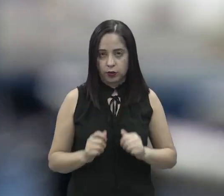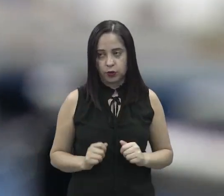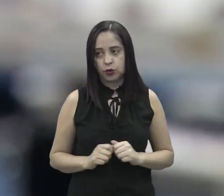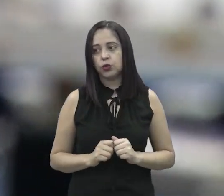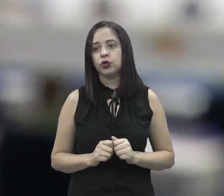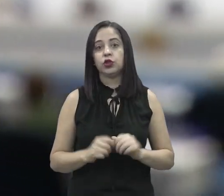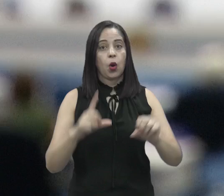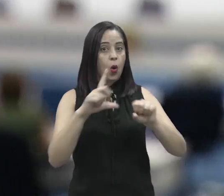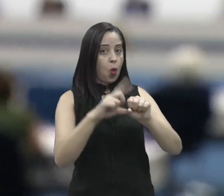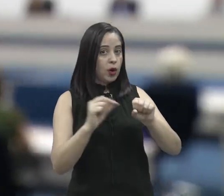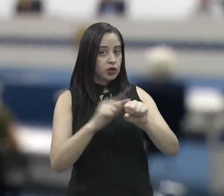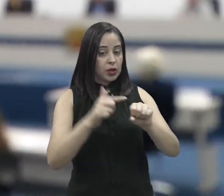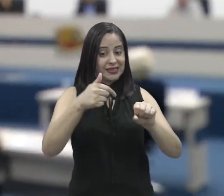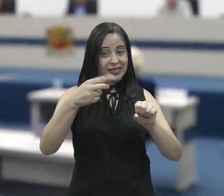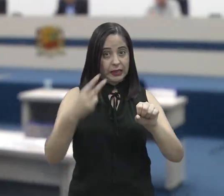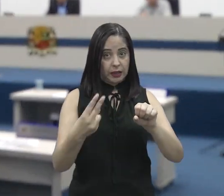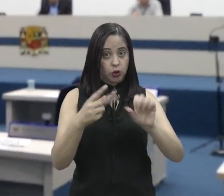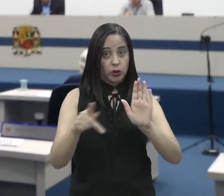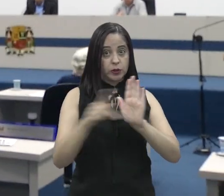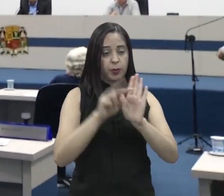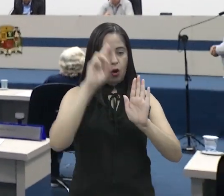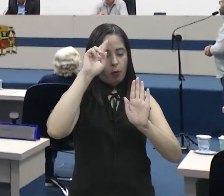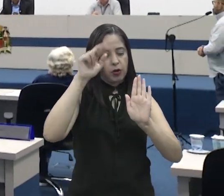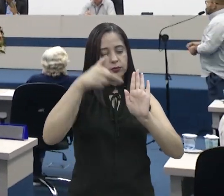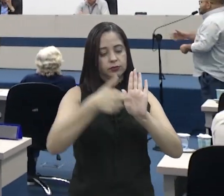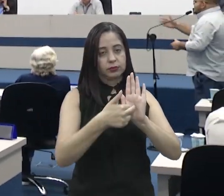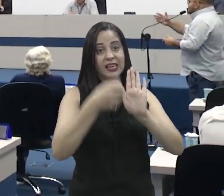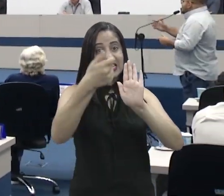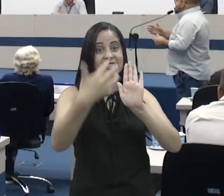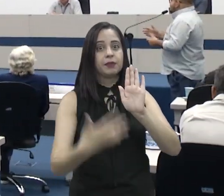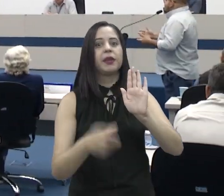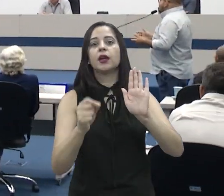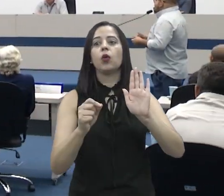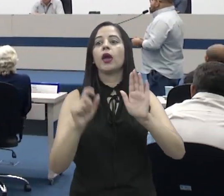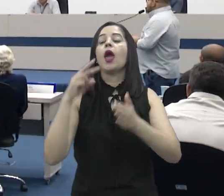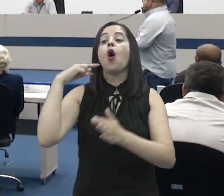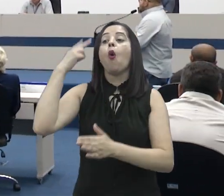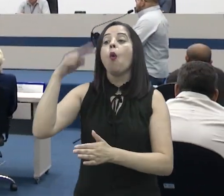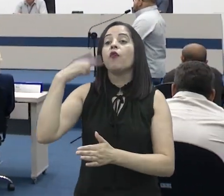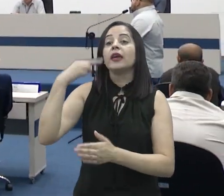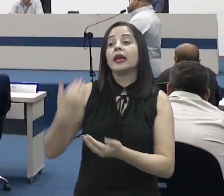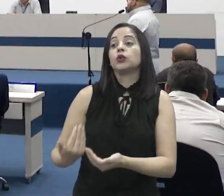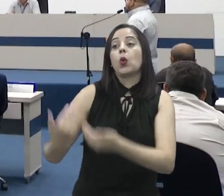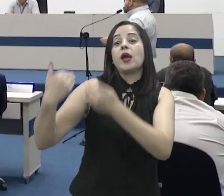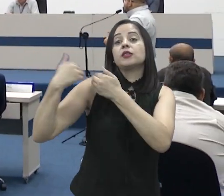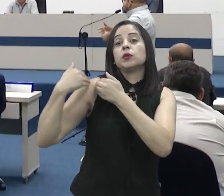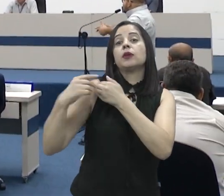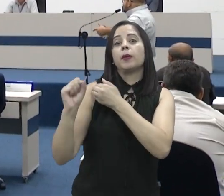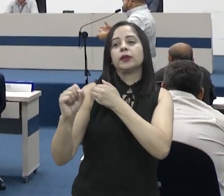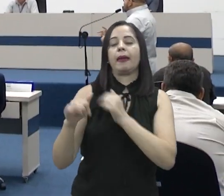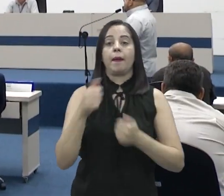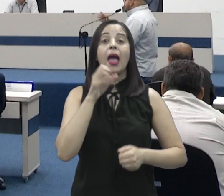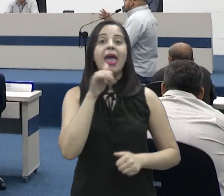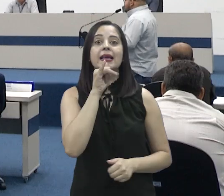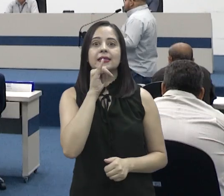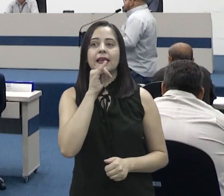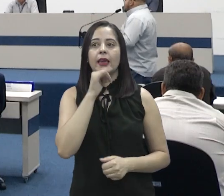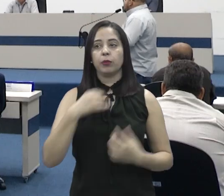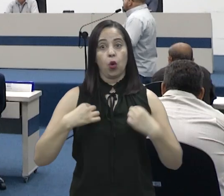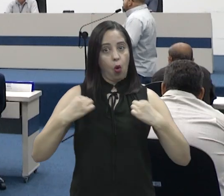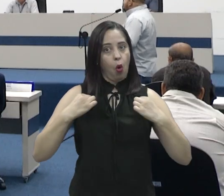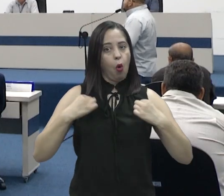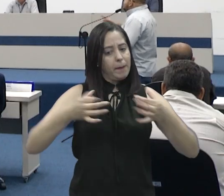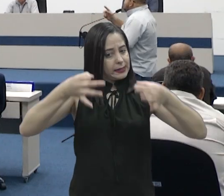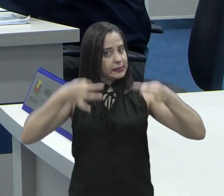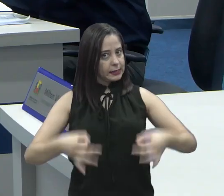o regimento interno, no artigo 72, descreve os deveres e obrigações de um vereador, como comparecer às sessões com